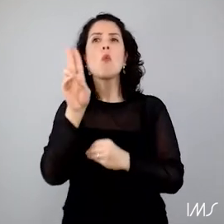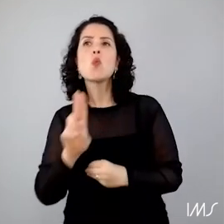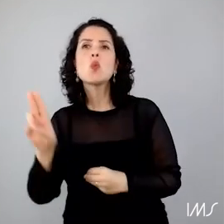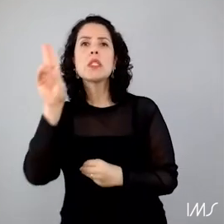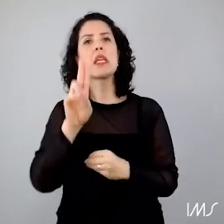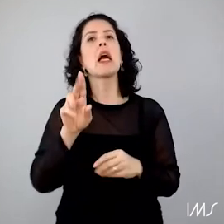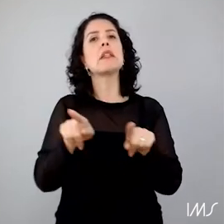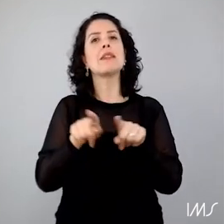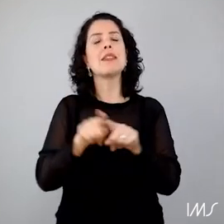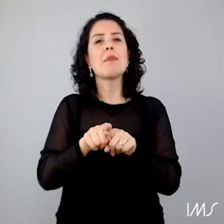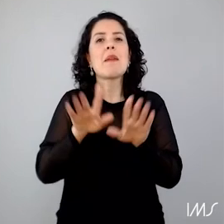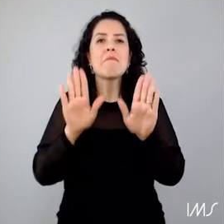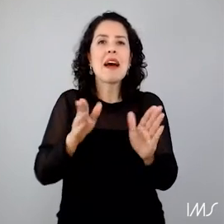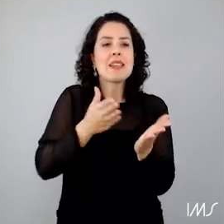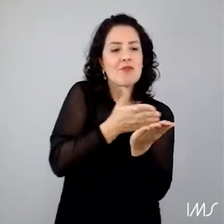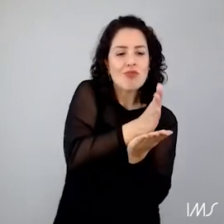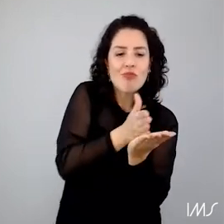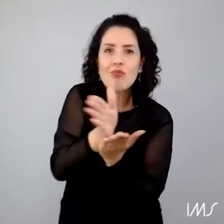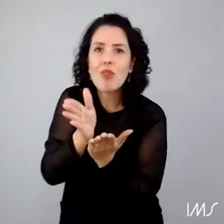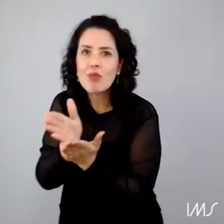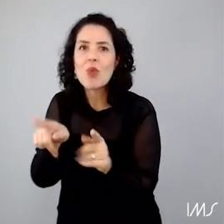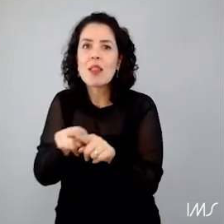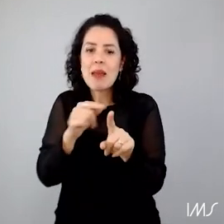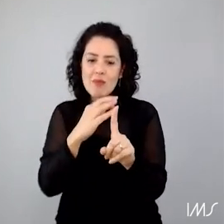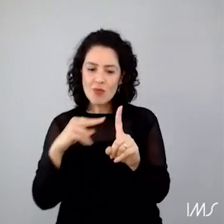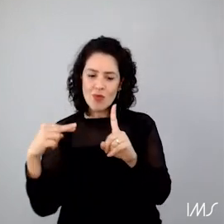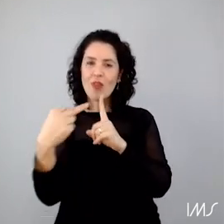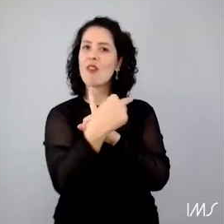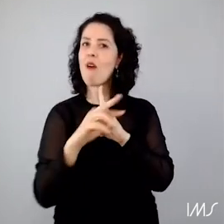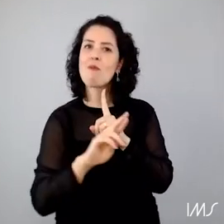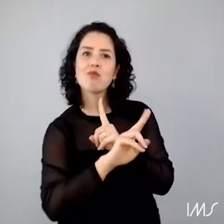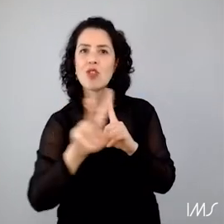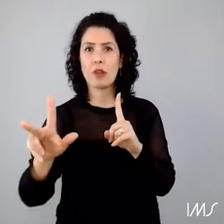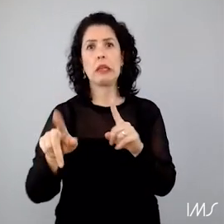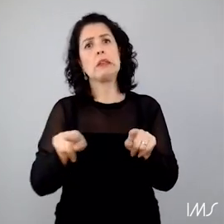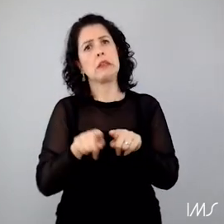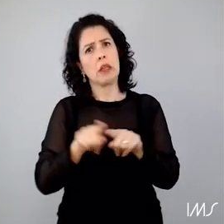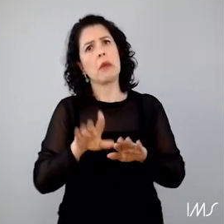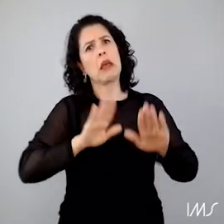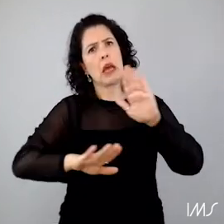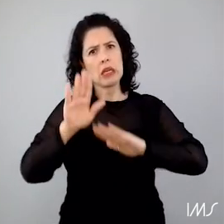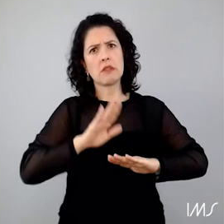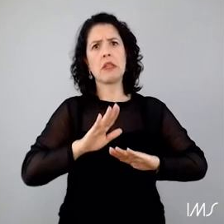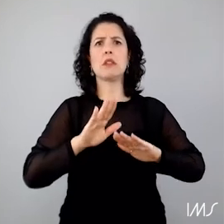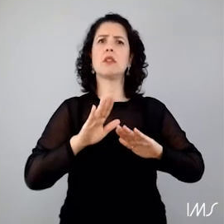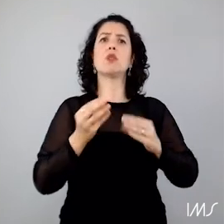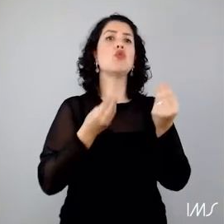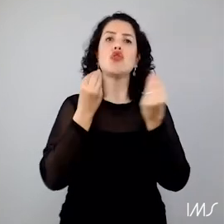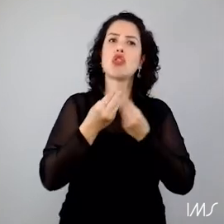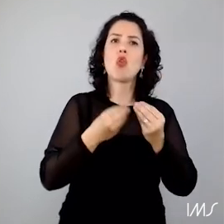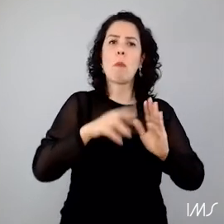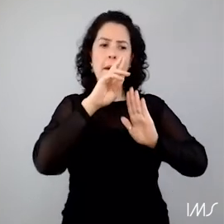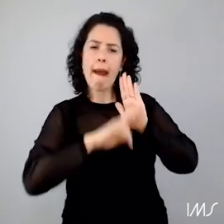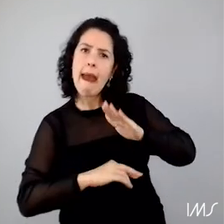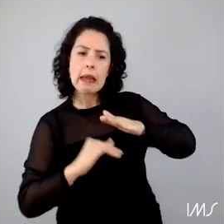de institucionalização, em parte, tanto no exterior quanto aqui no Brasil, levou a um certo tipo de aproximação do